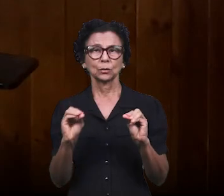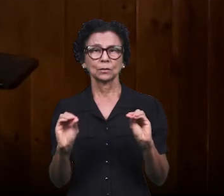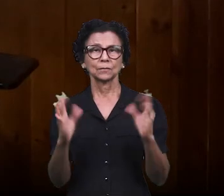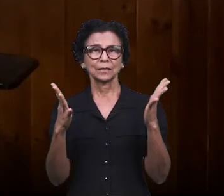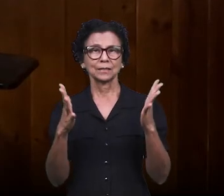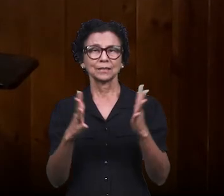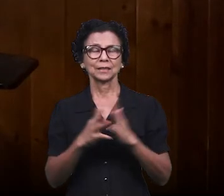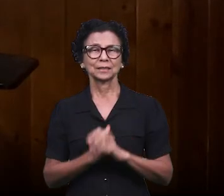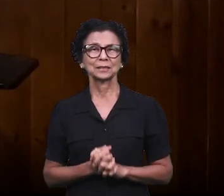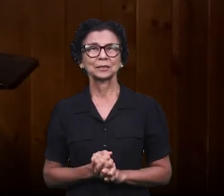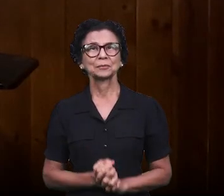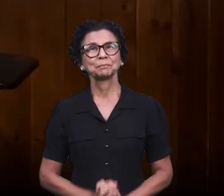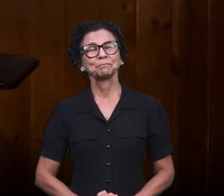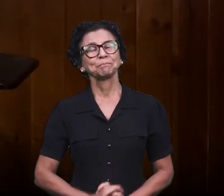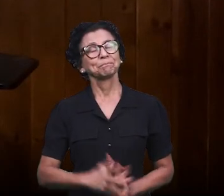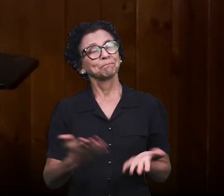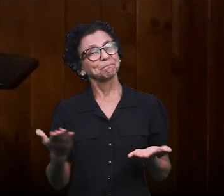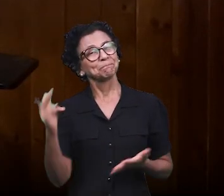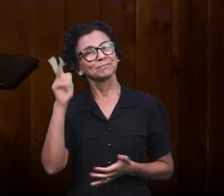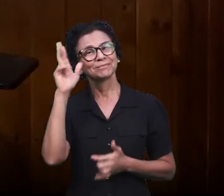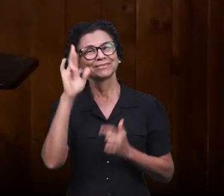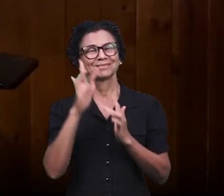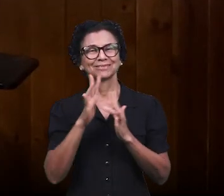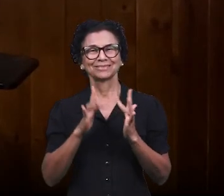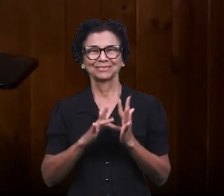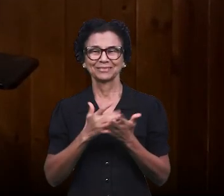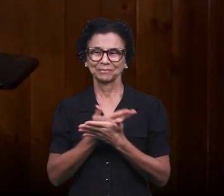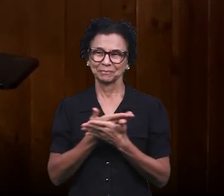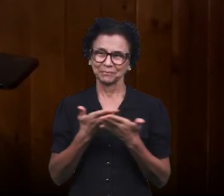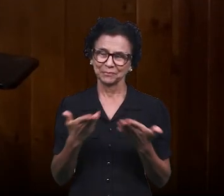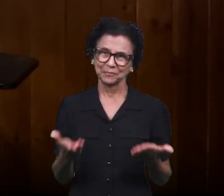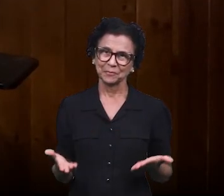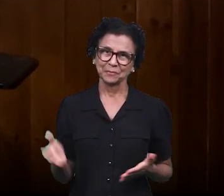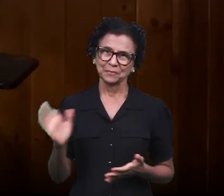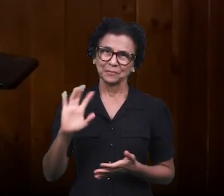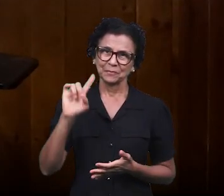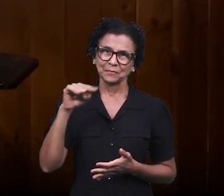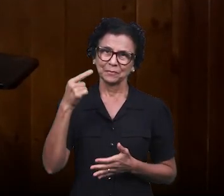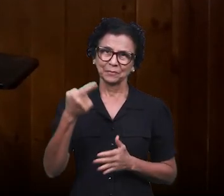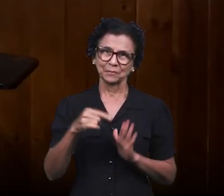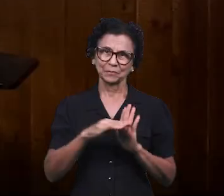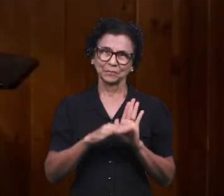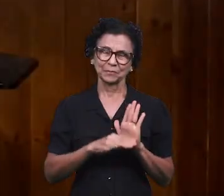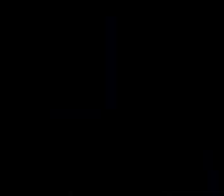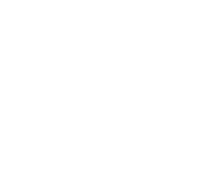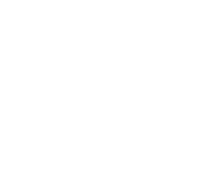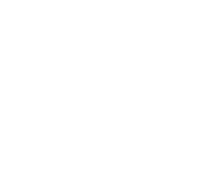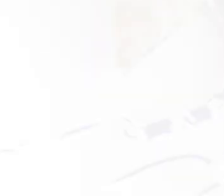Então, a todos, a paz do Senhor Jesus, e até o próximo programa.